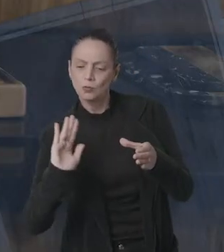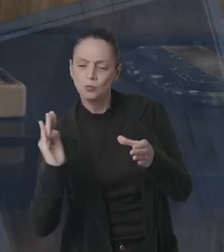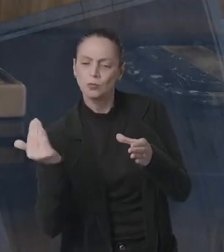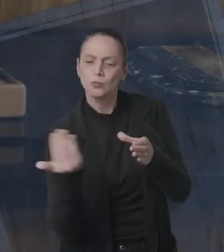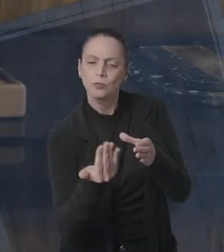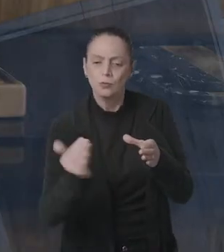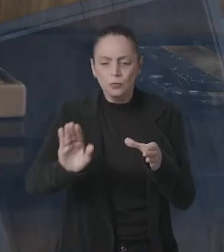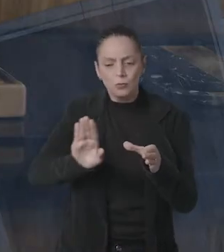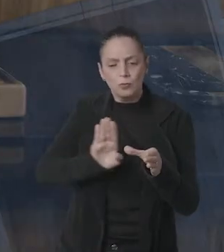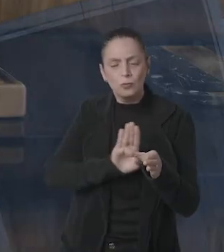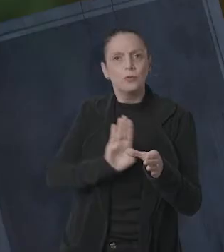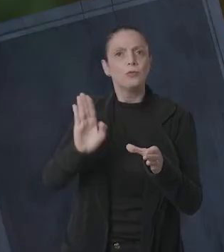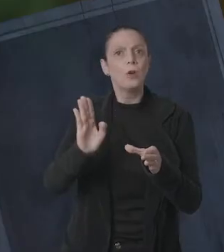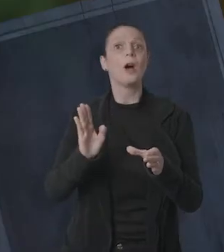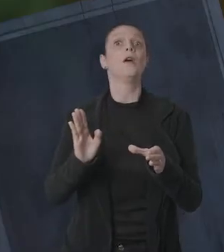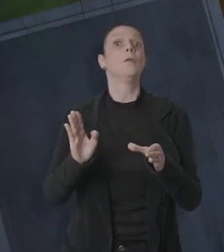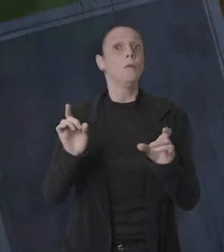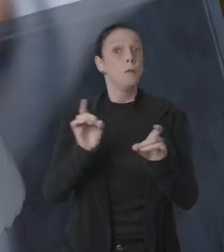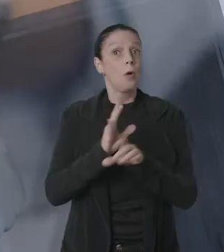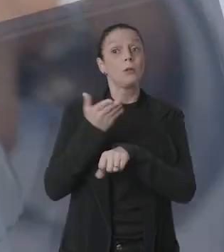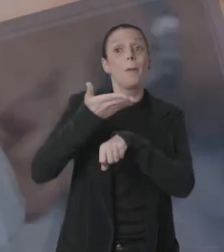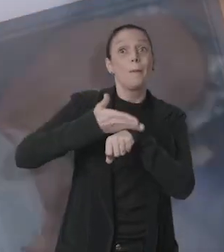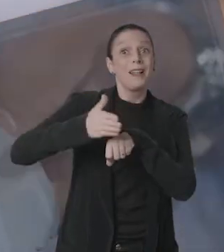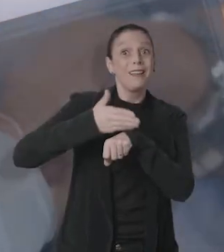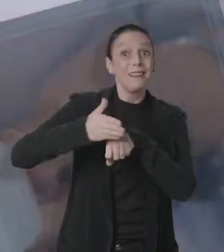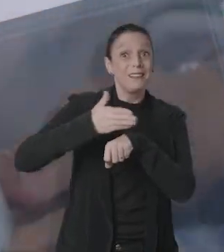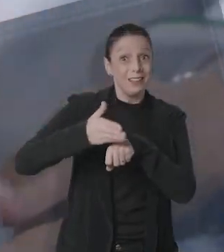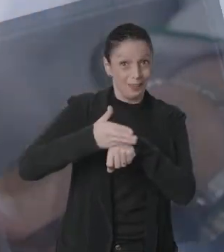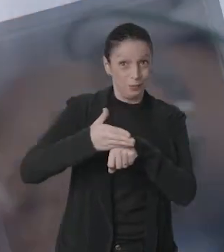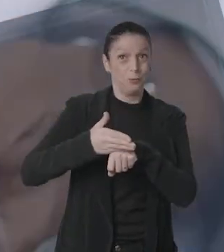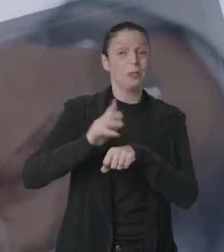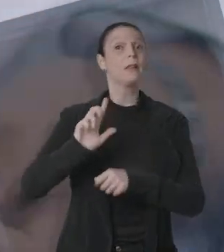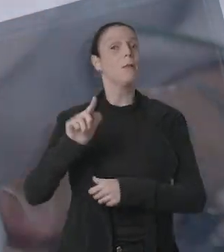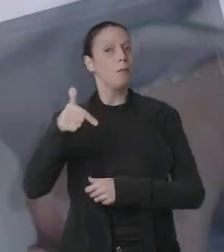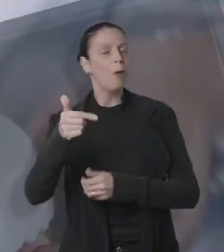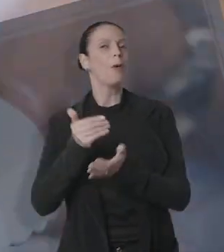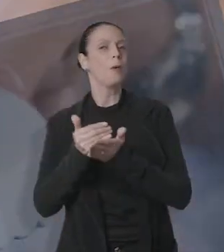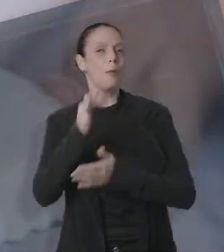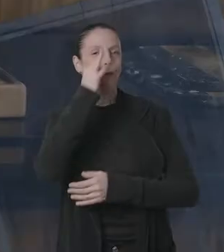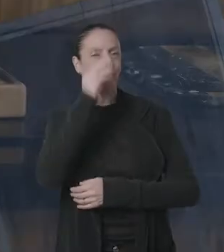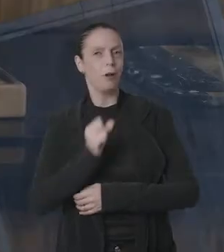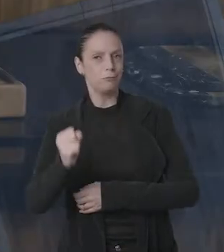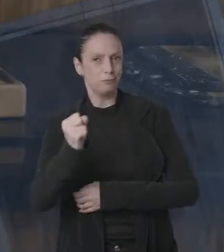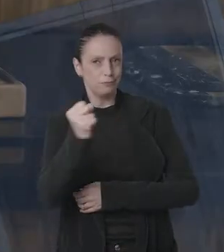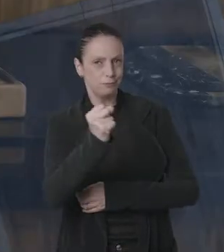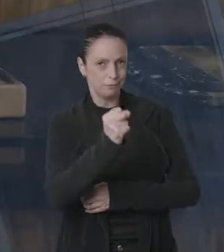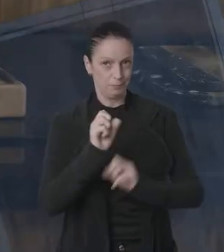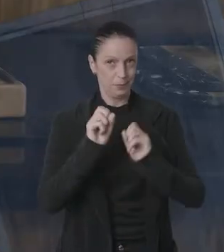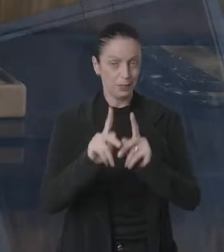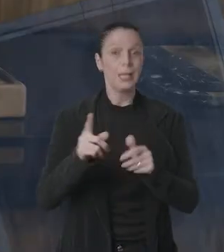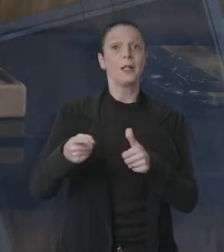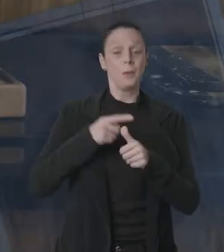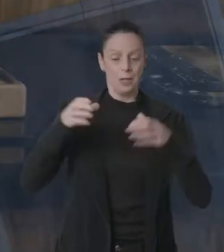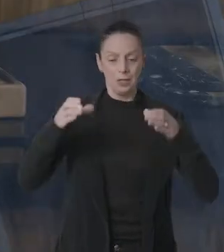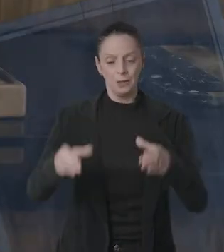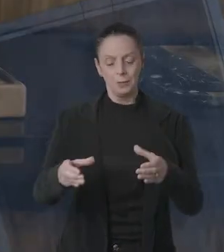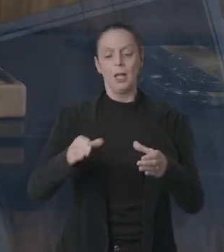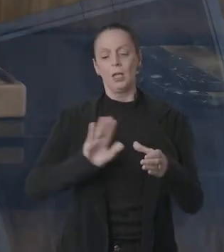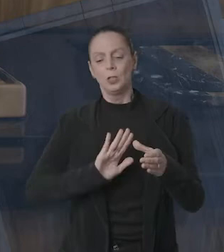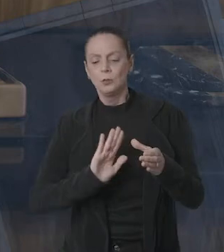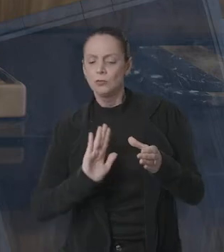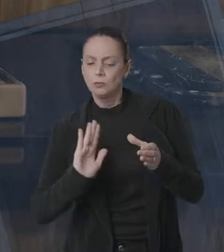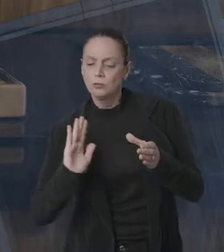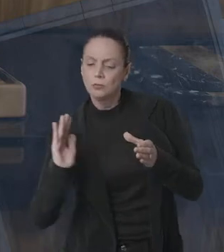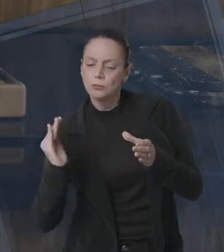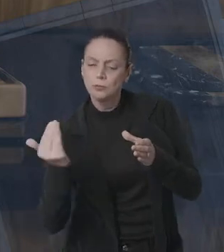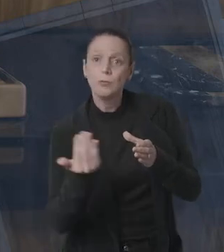o nosso bolo branquinho, antes de começar as nossas rosetas, tá? A gente vai depositando